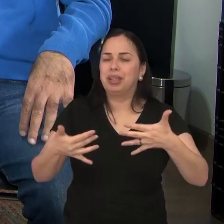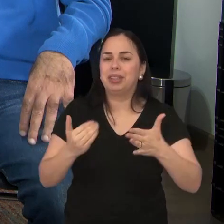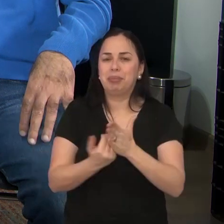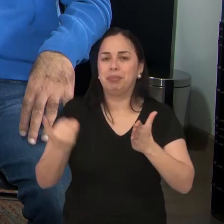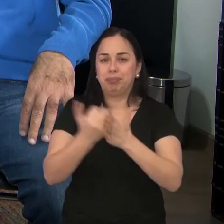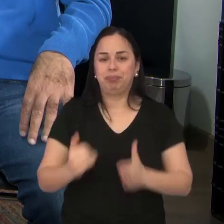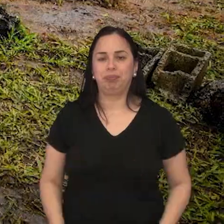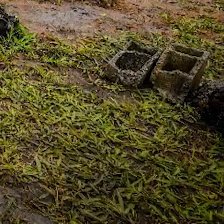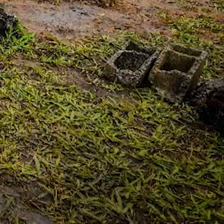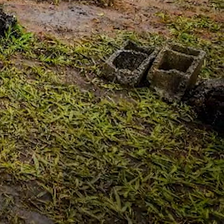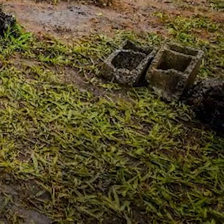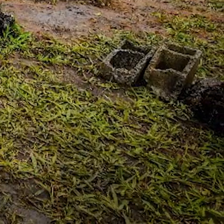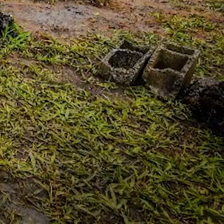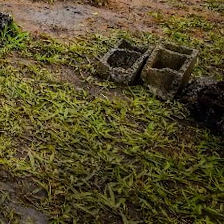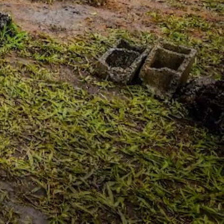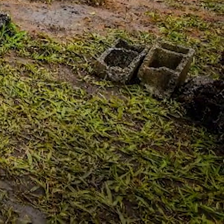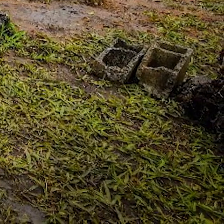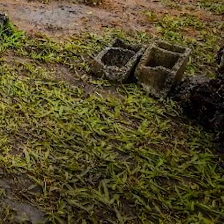daqui a pouquinho.